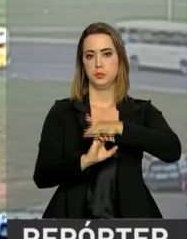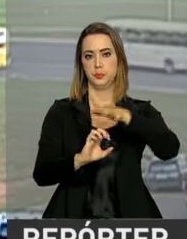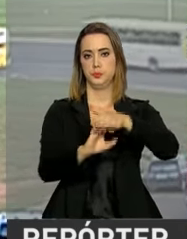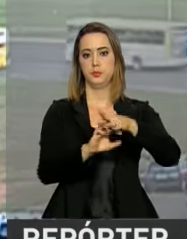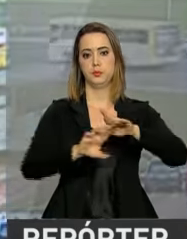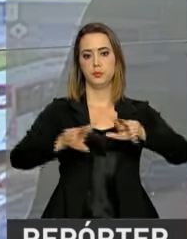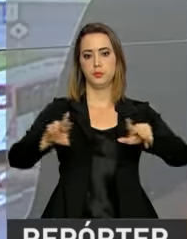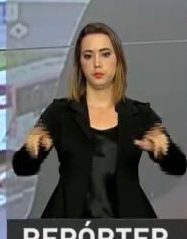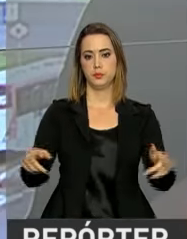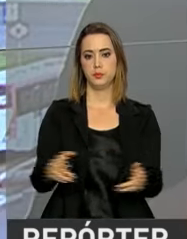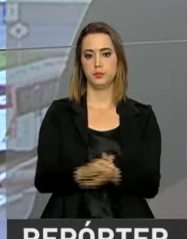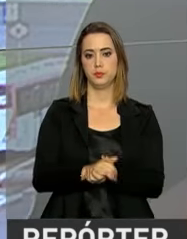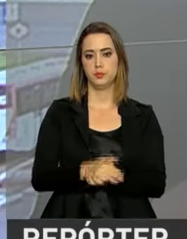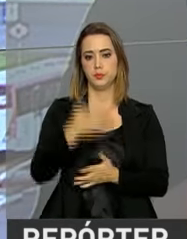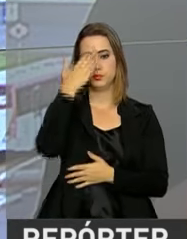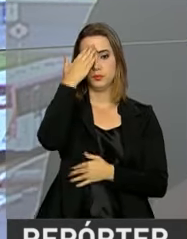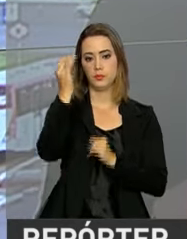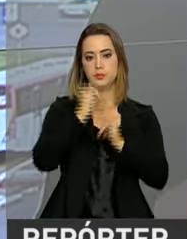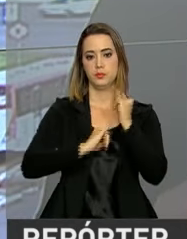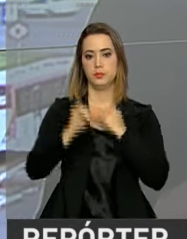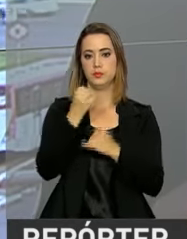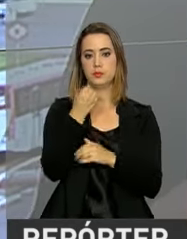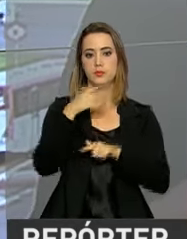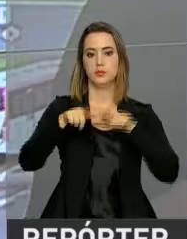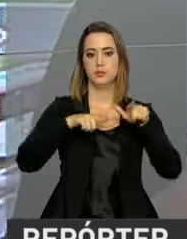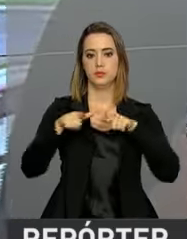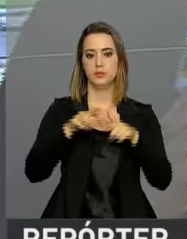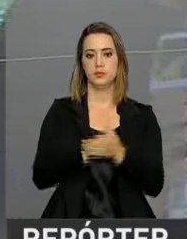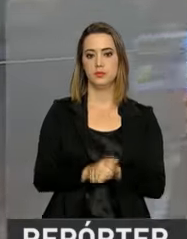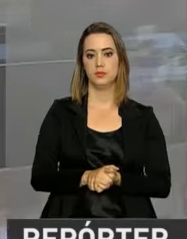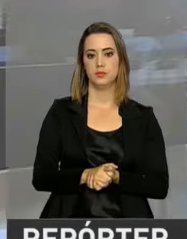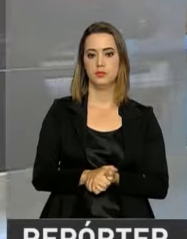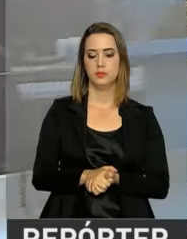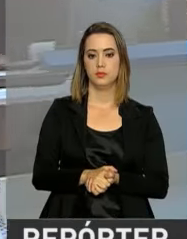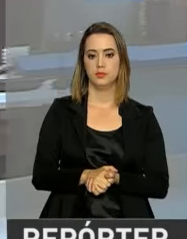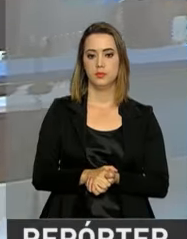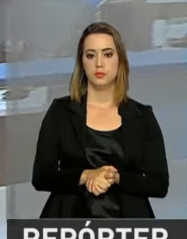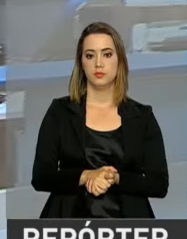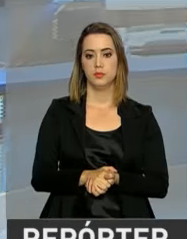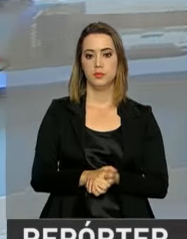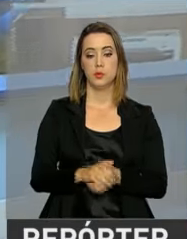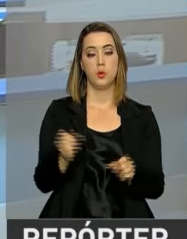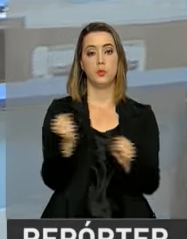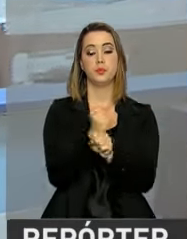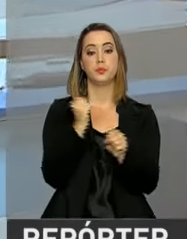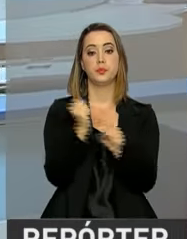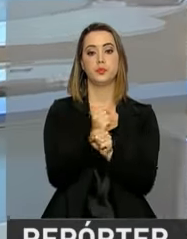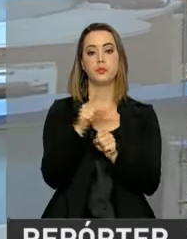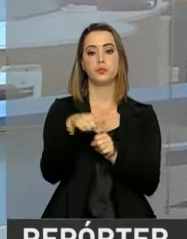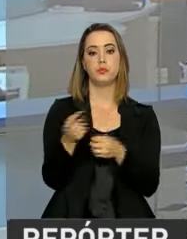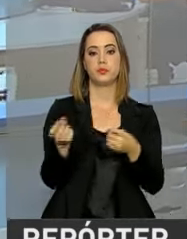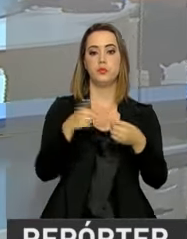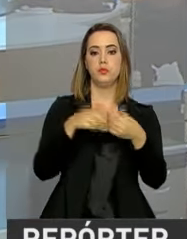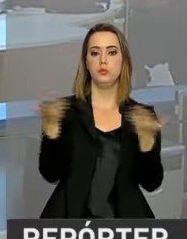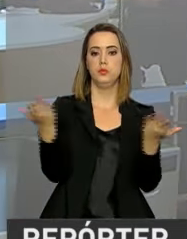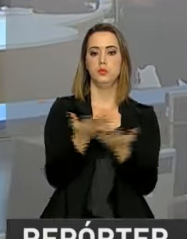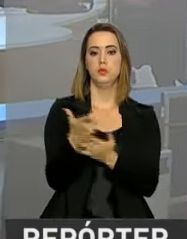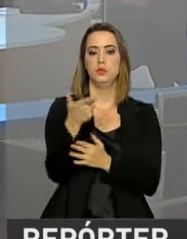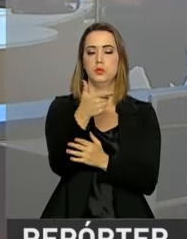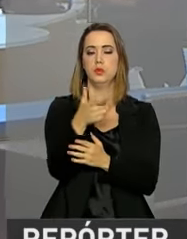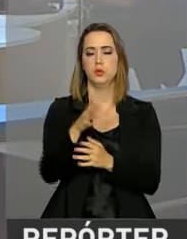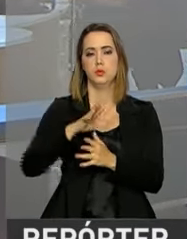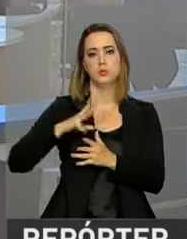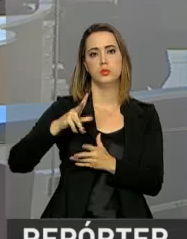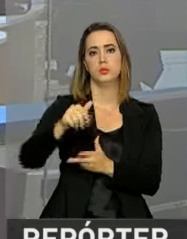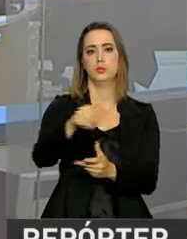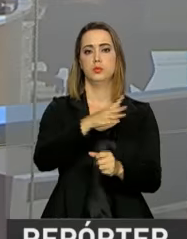José Luiz. Obrigado pelas informações, Luana. Bom trabalho para você. Obras de infraestrutura serão retomadas em todo o Brasil.